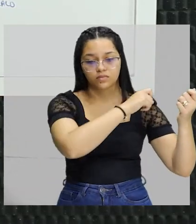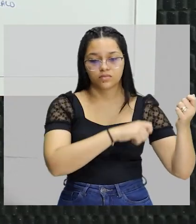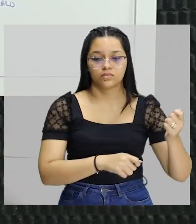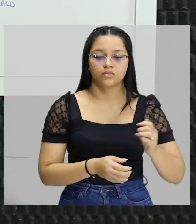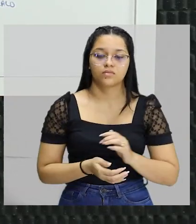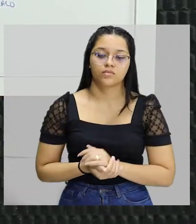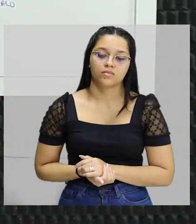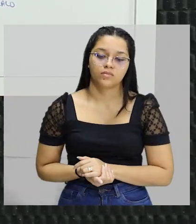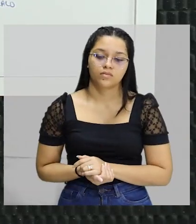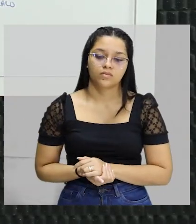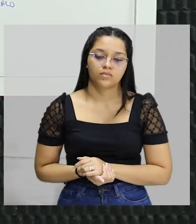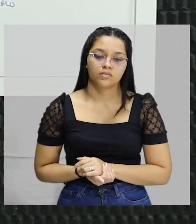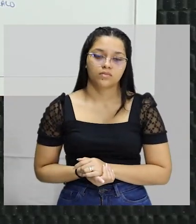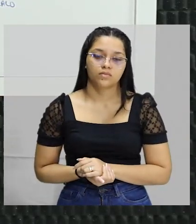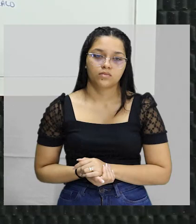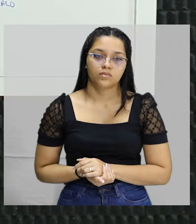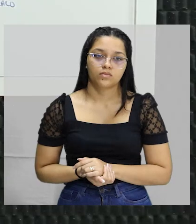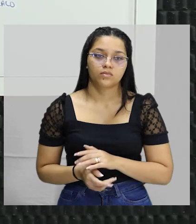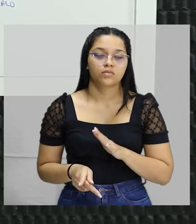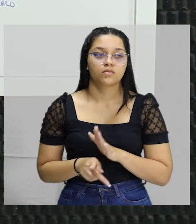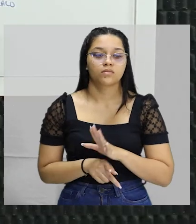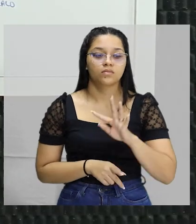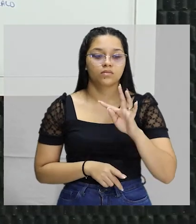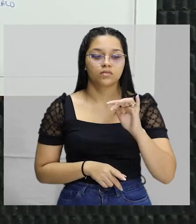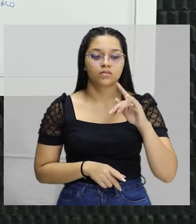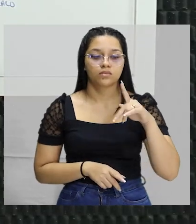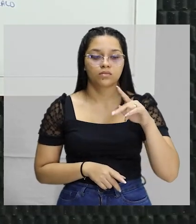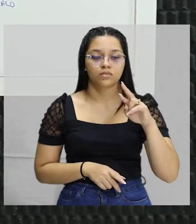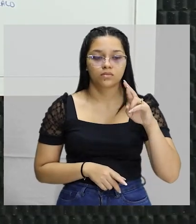certo? Isso nós chamamos de timbre. Tem a